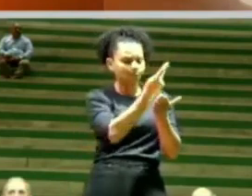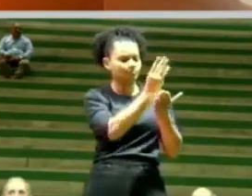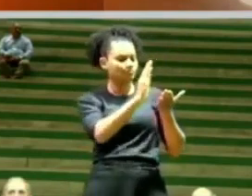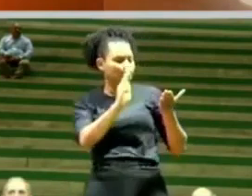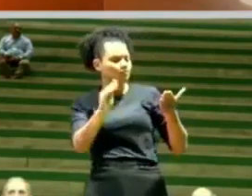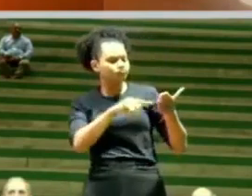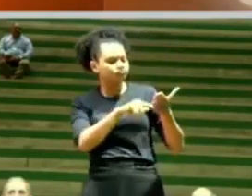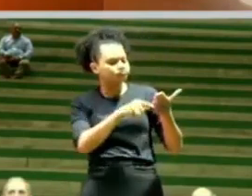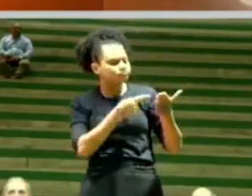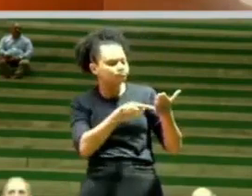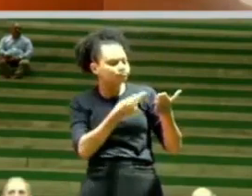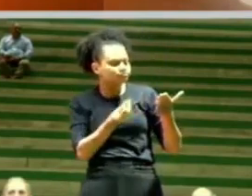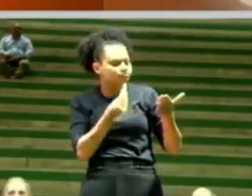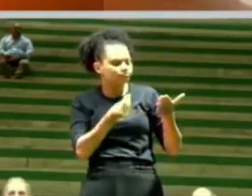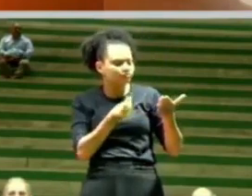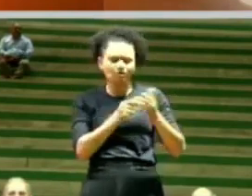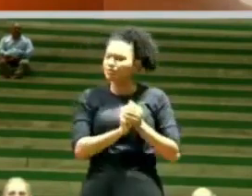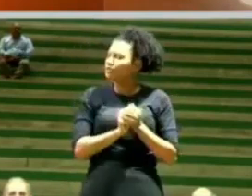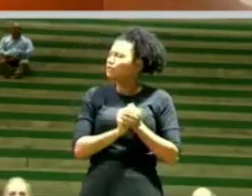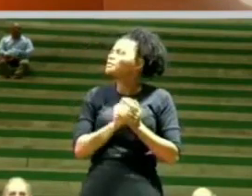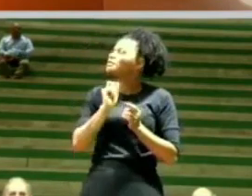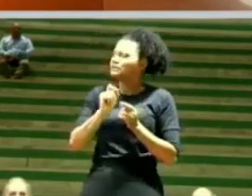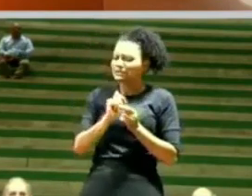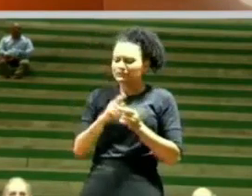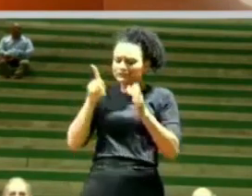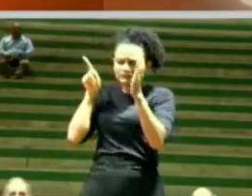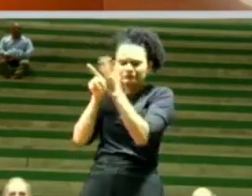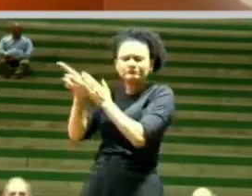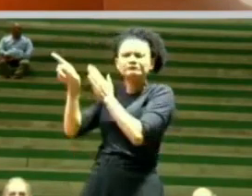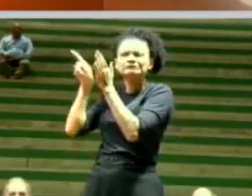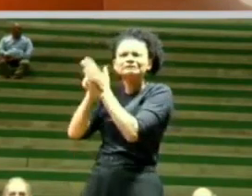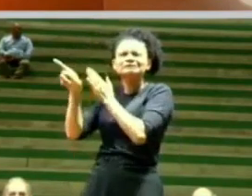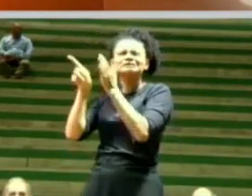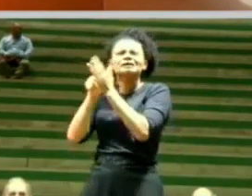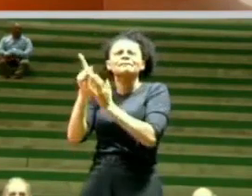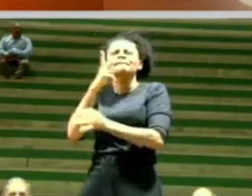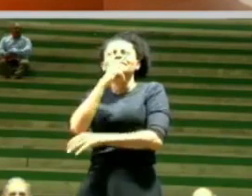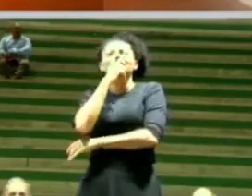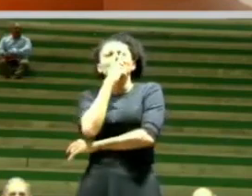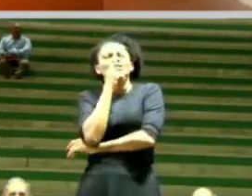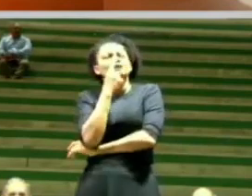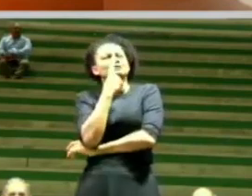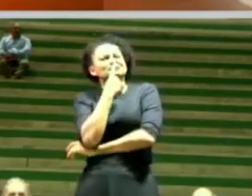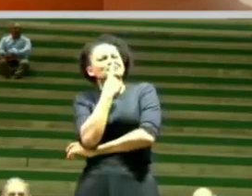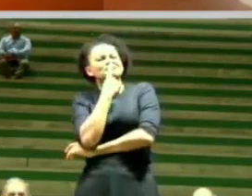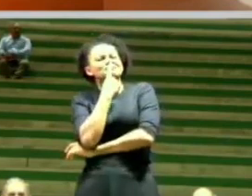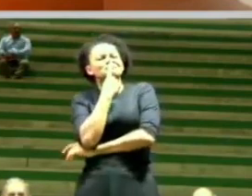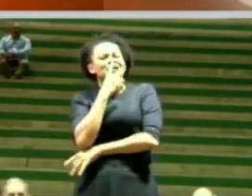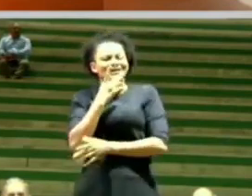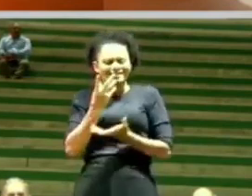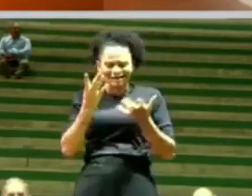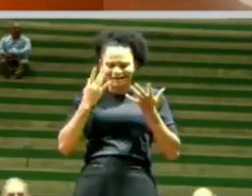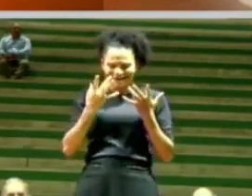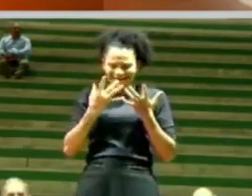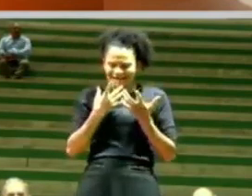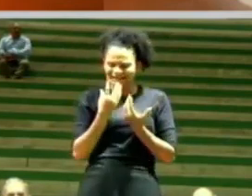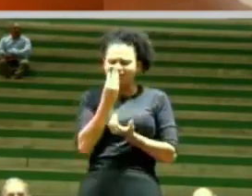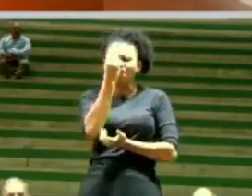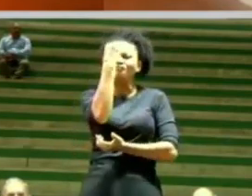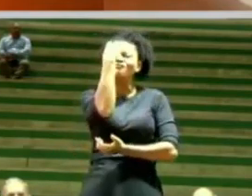está mergulhado em questionamentos. Ele está numa espécie de vale espiritual.